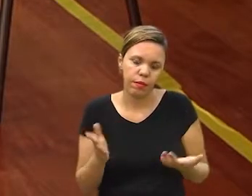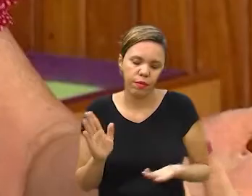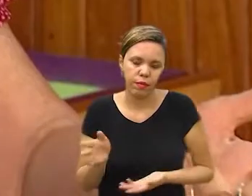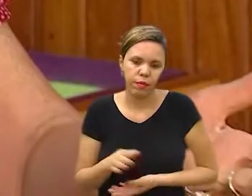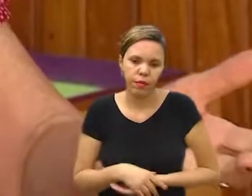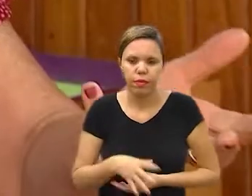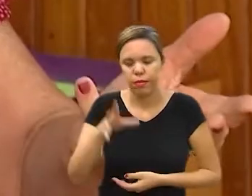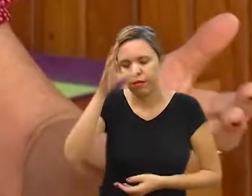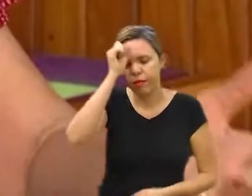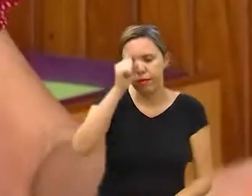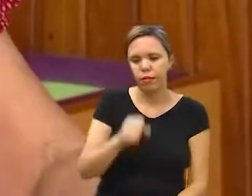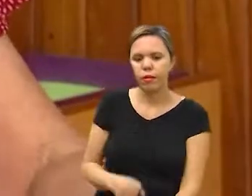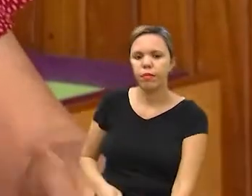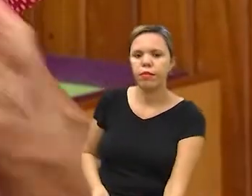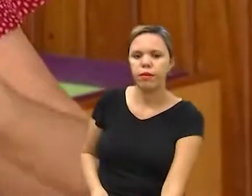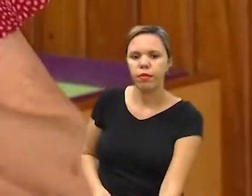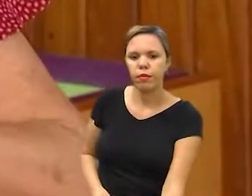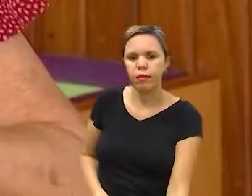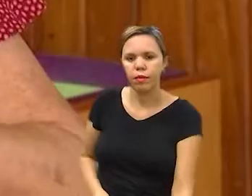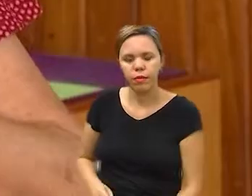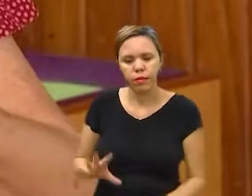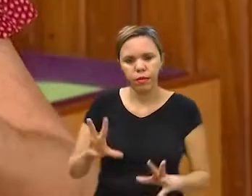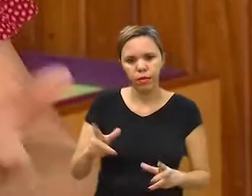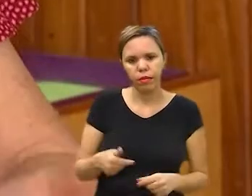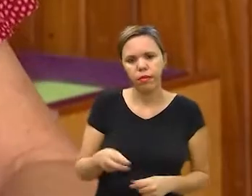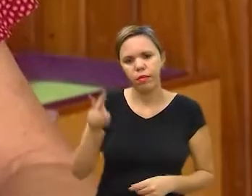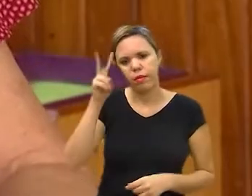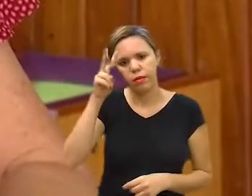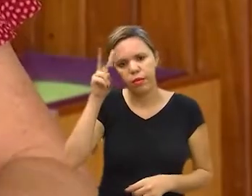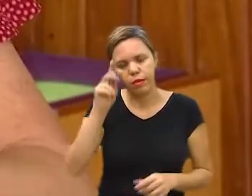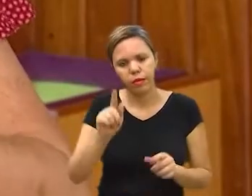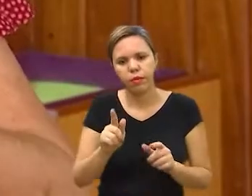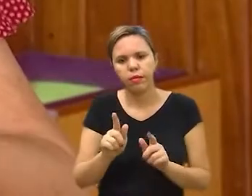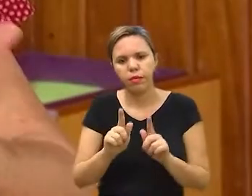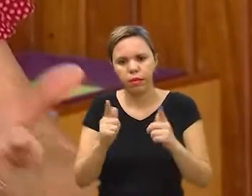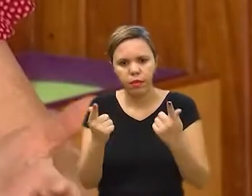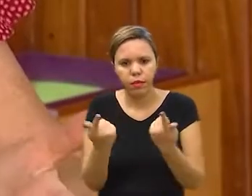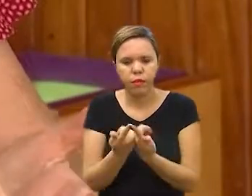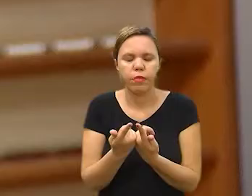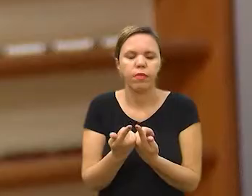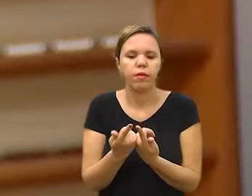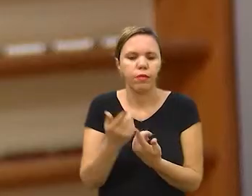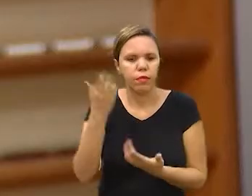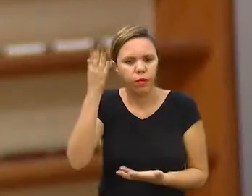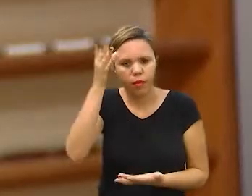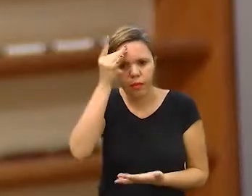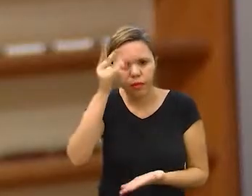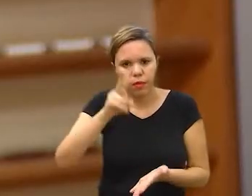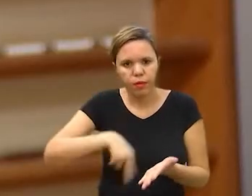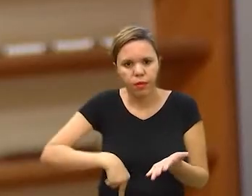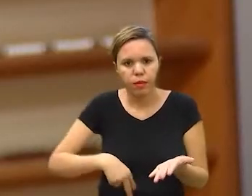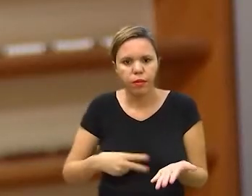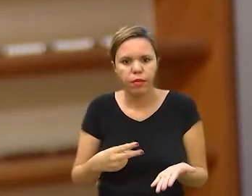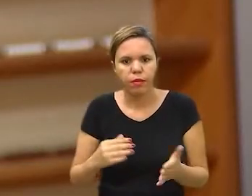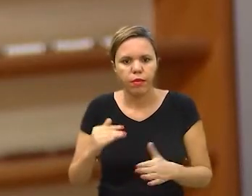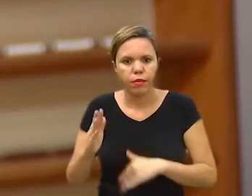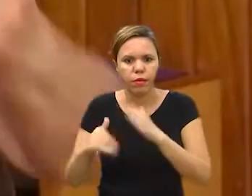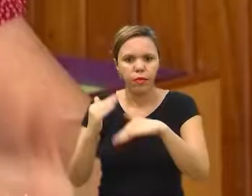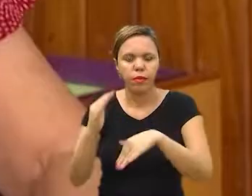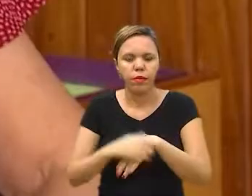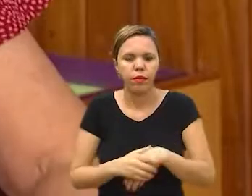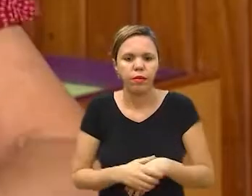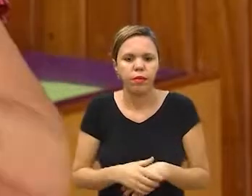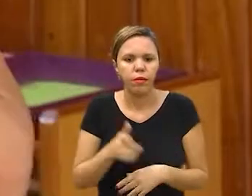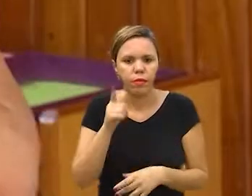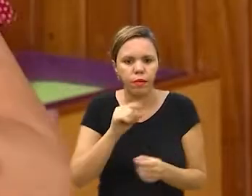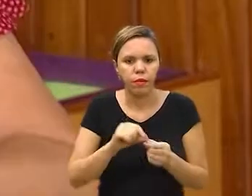já aprende noções de história, de geografia, aprende a ler, aprende tem muitos conceitos, matemática ele já